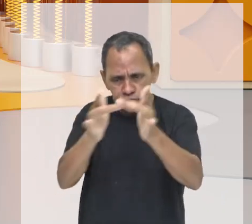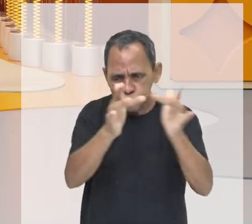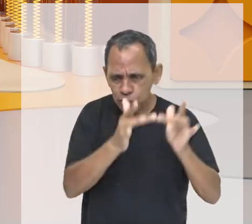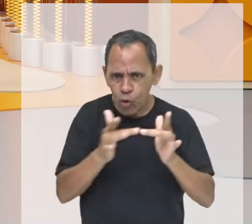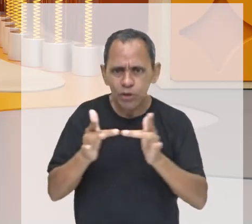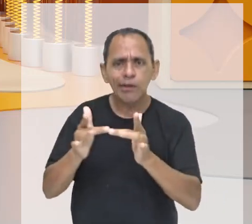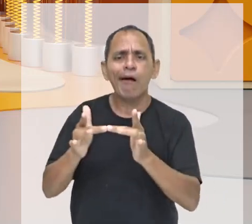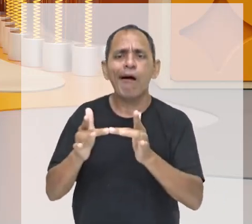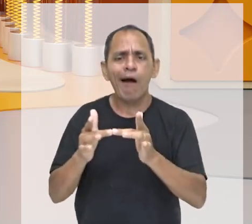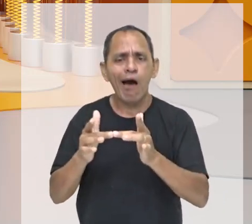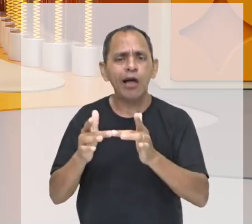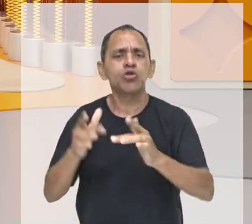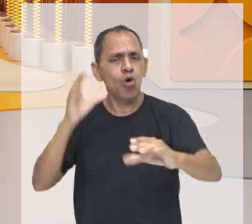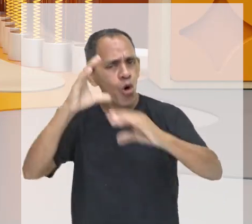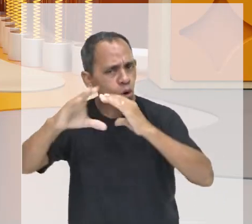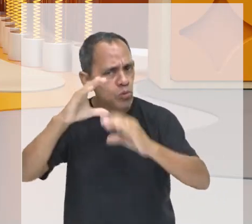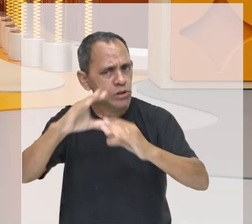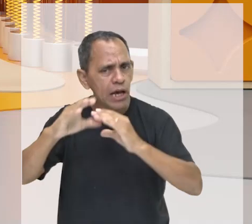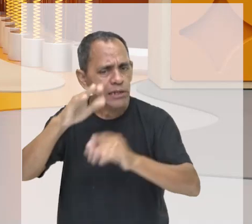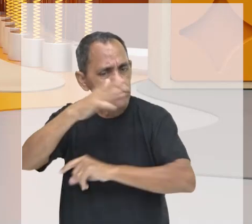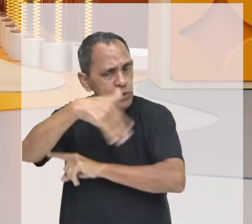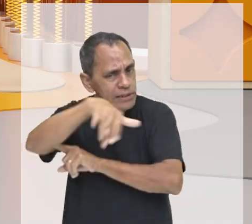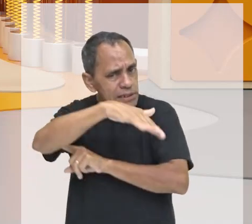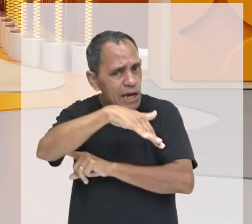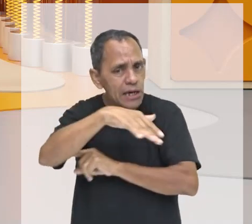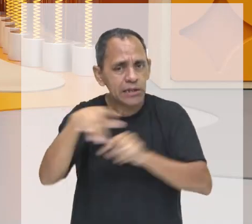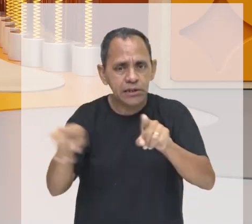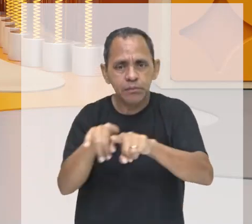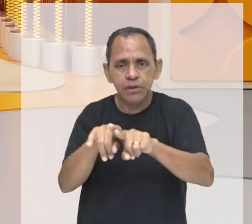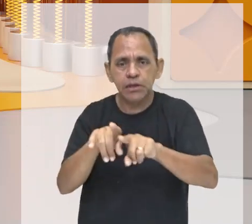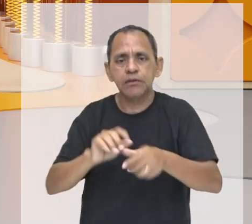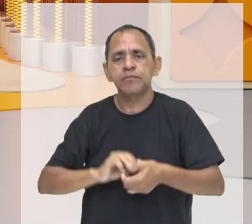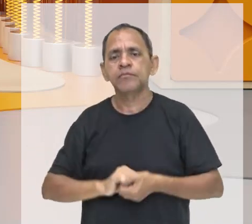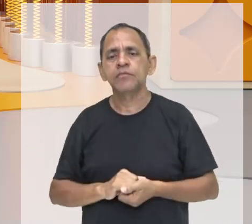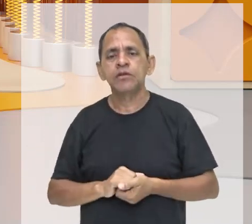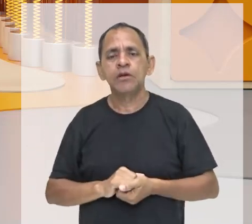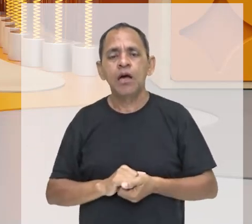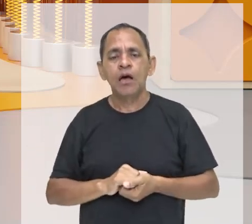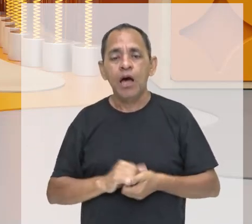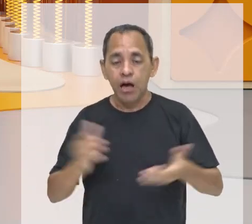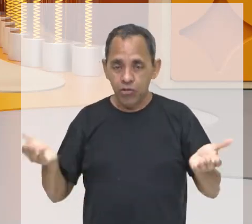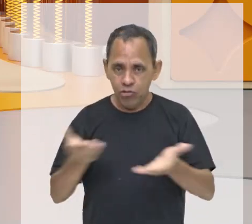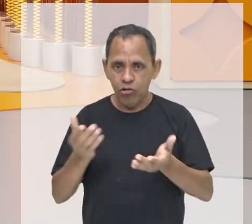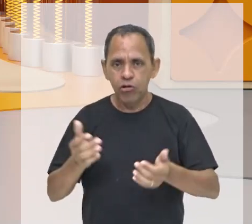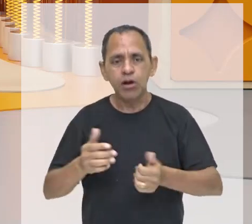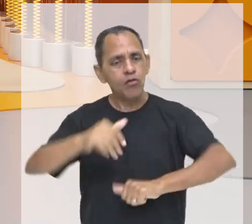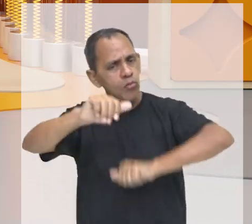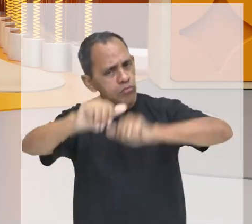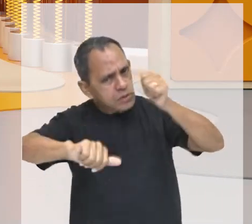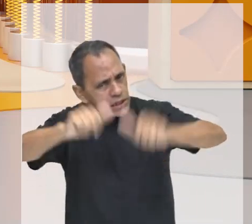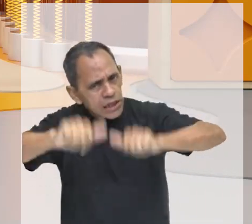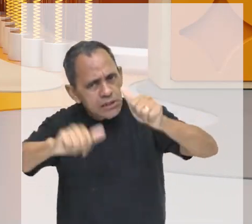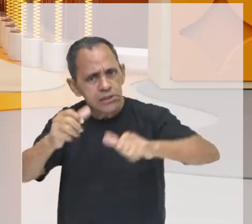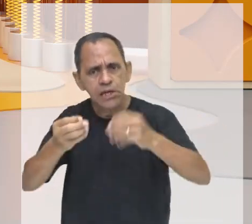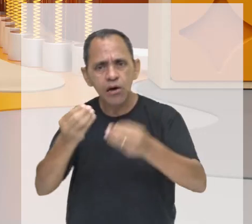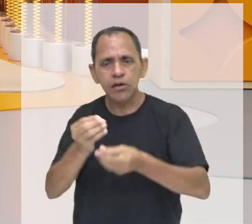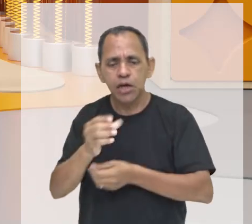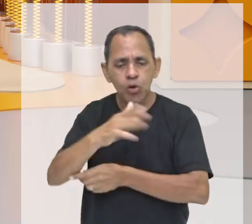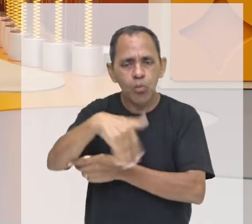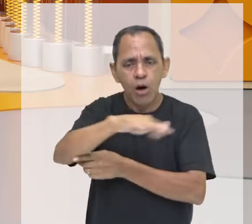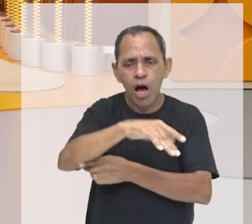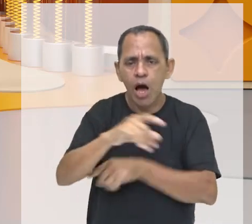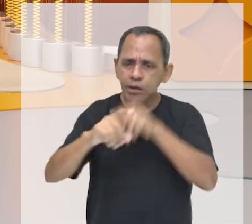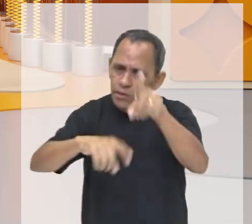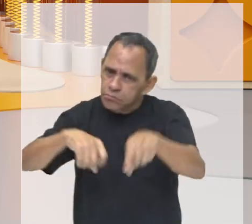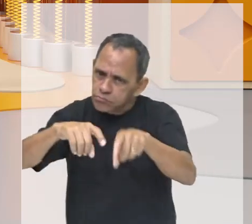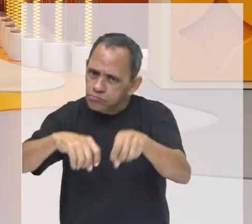conectividade, da comunicação nessa área, né, que a gente vai analisar agora de um espaço rural, né, do campo,